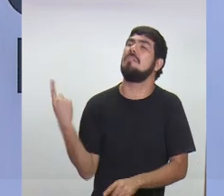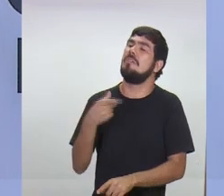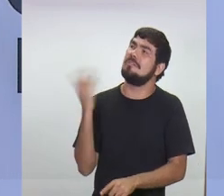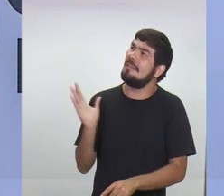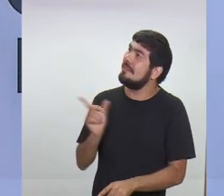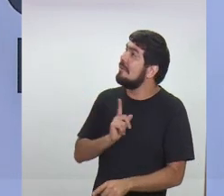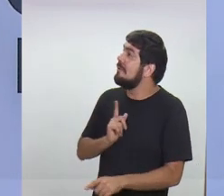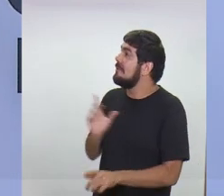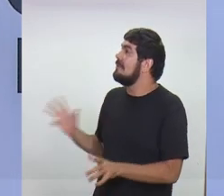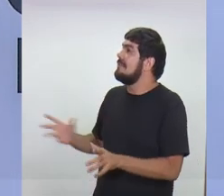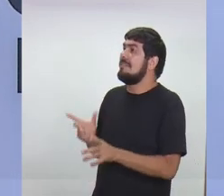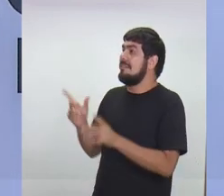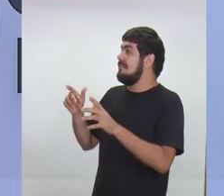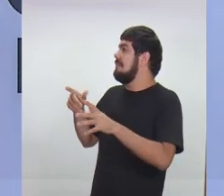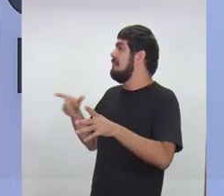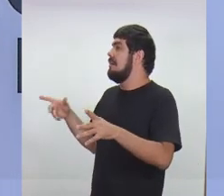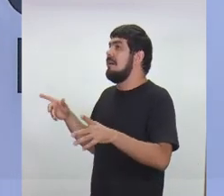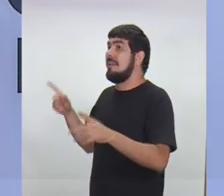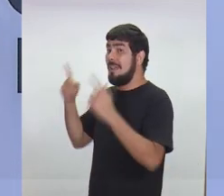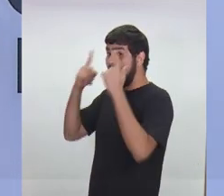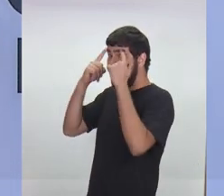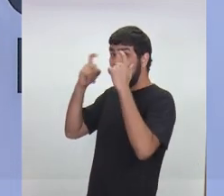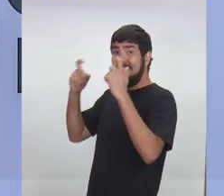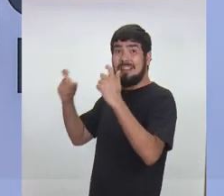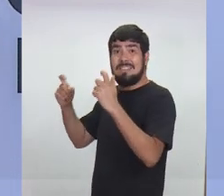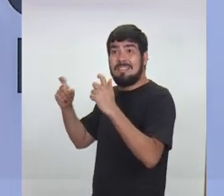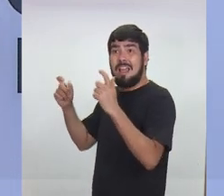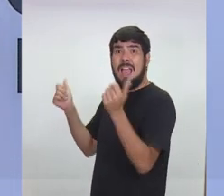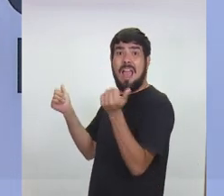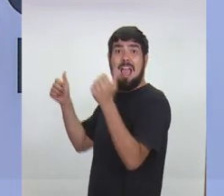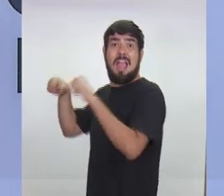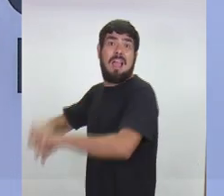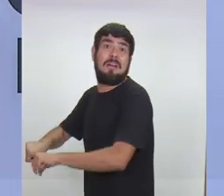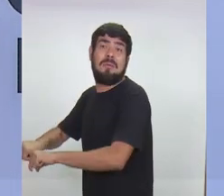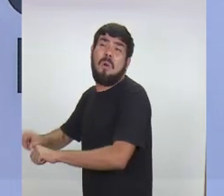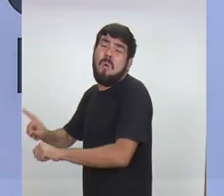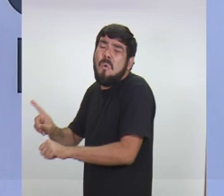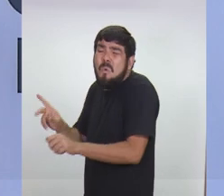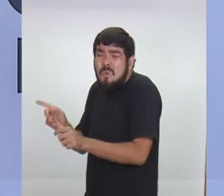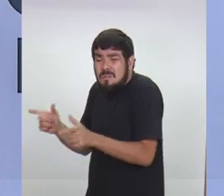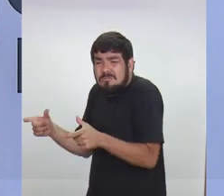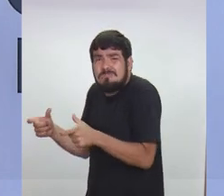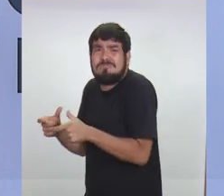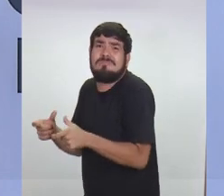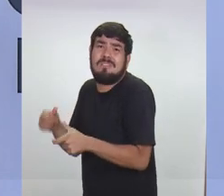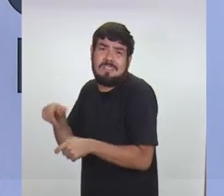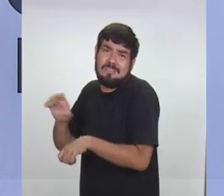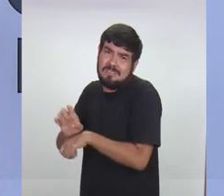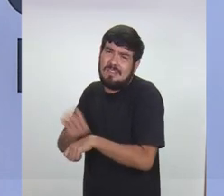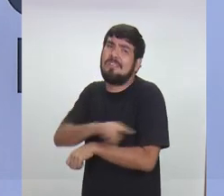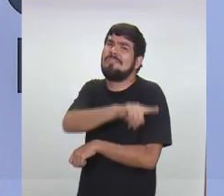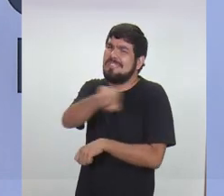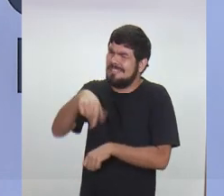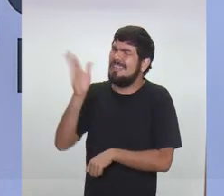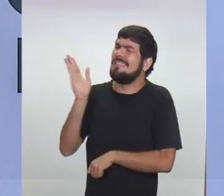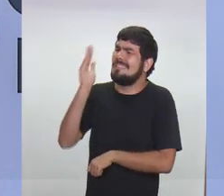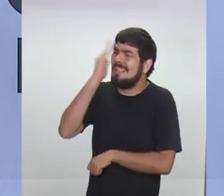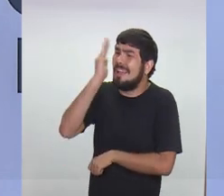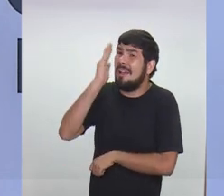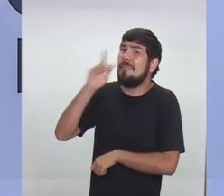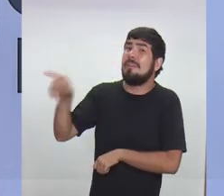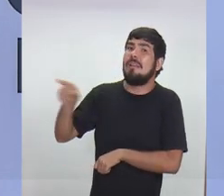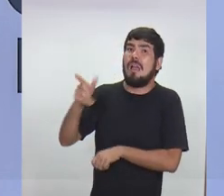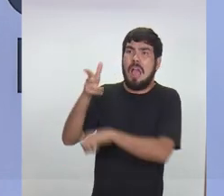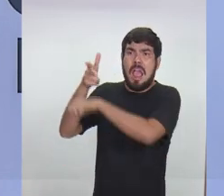para que a violência ela fique com ela acabou em nível pelo menos no nosso estado tá todos vocês tão sabendo que as